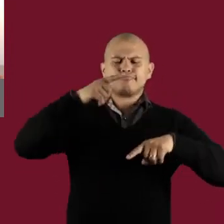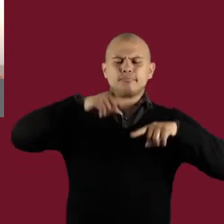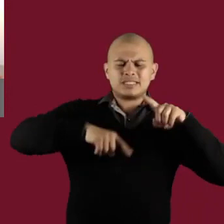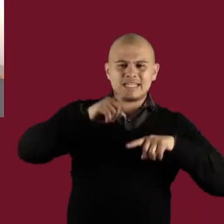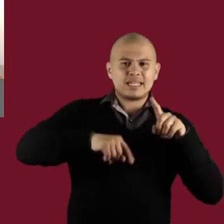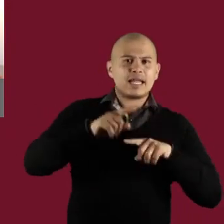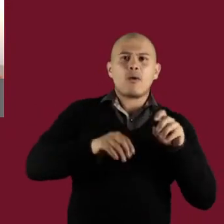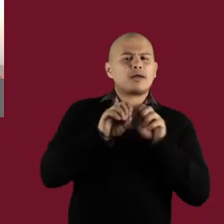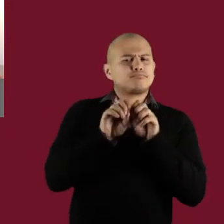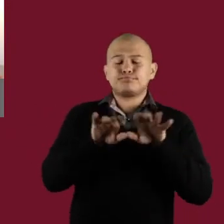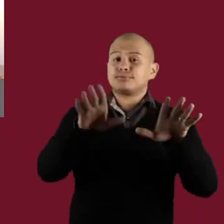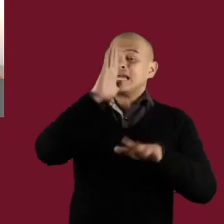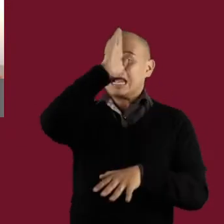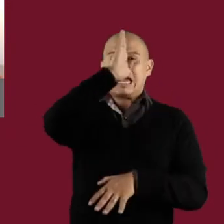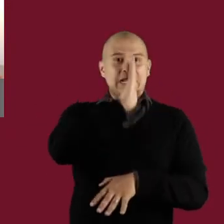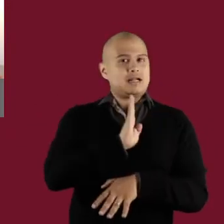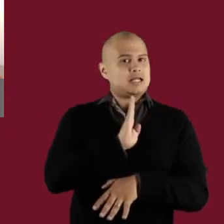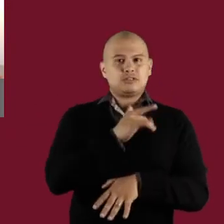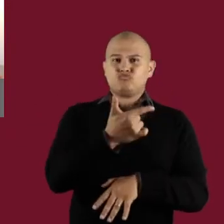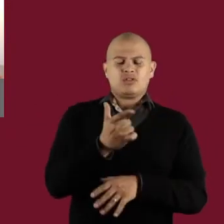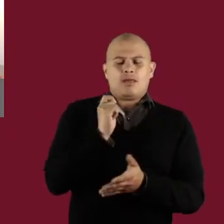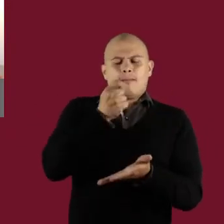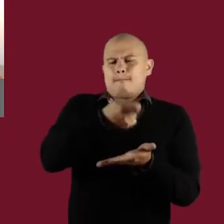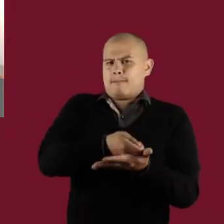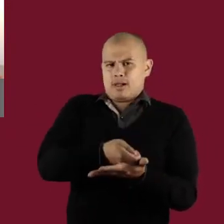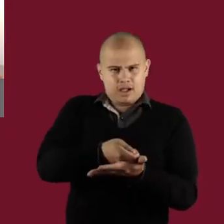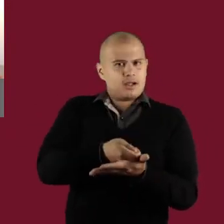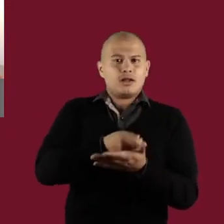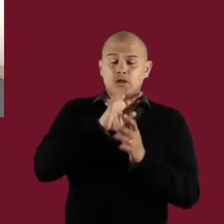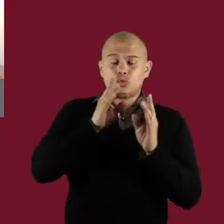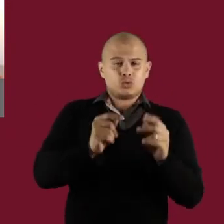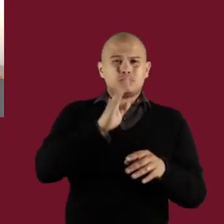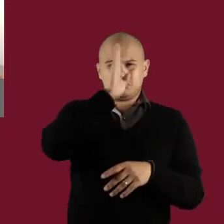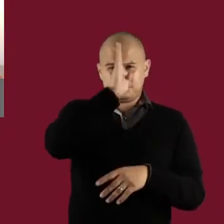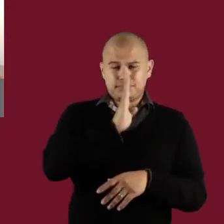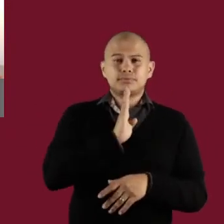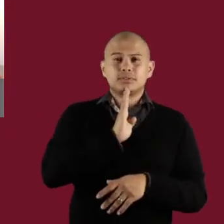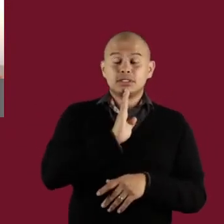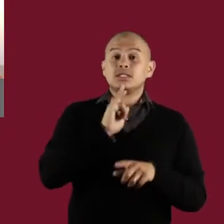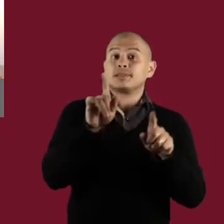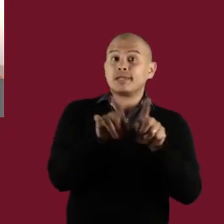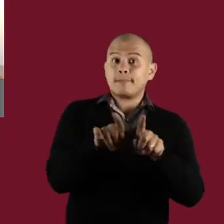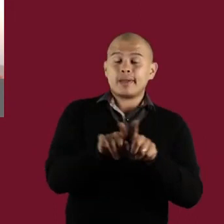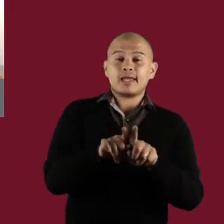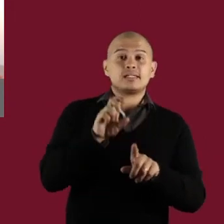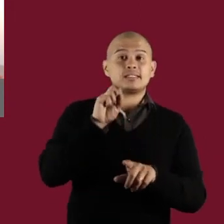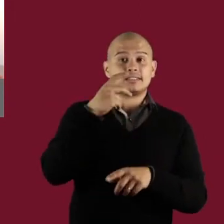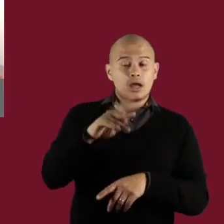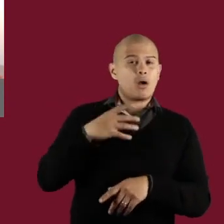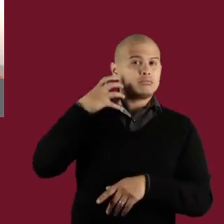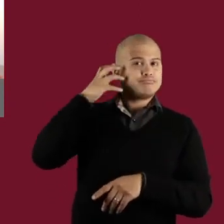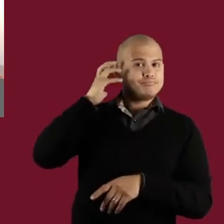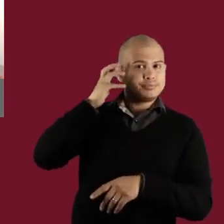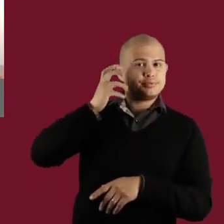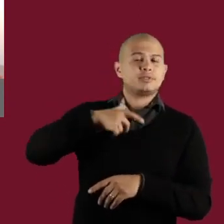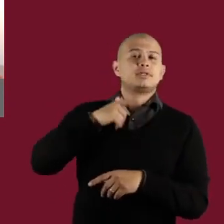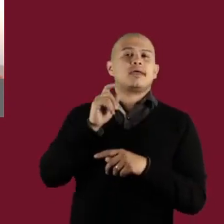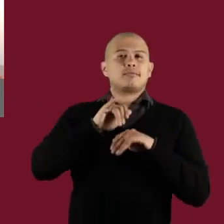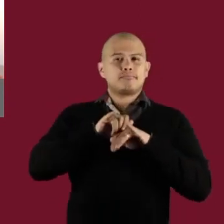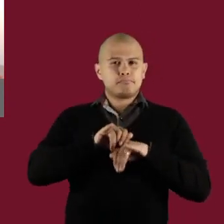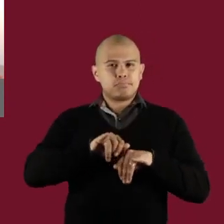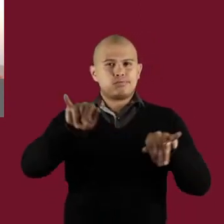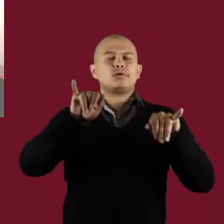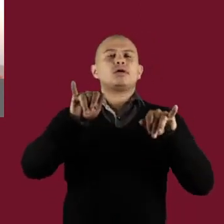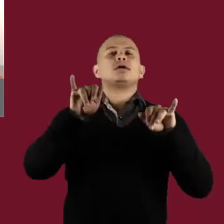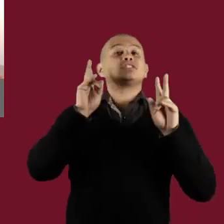oferecido gratuitamente, então a notícia que passa aí na sua rádio local, ela é oferecida à emissora gratuitamente, e é por isso também que a